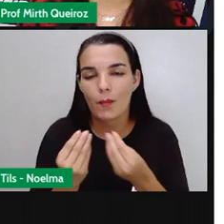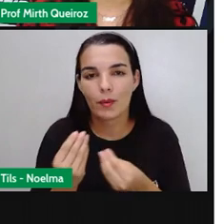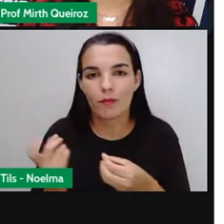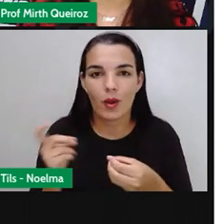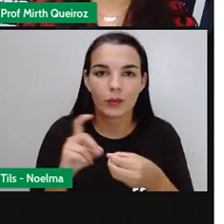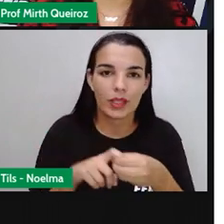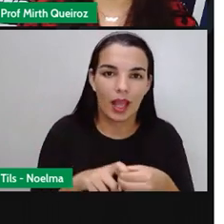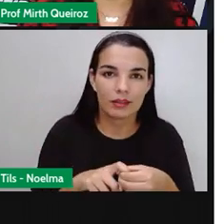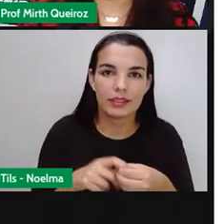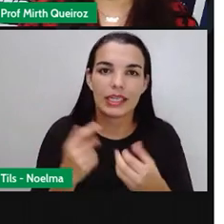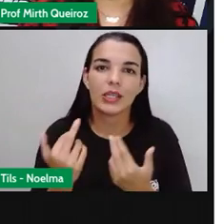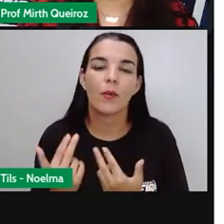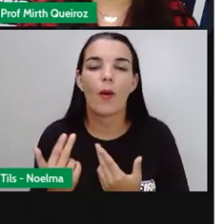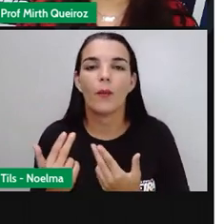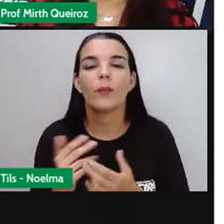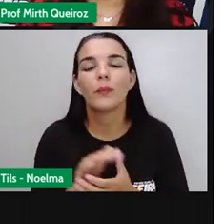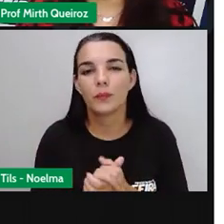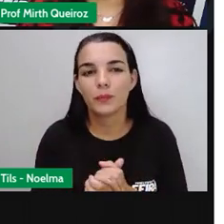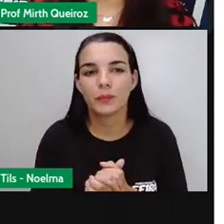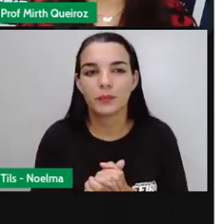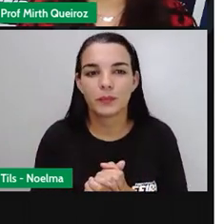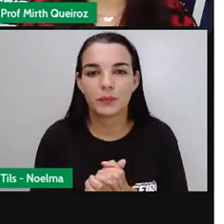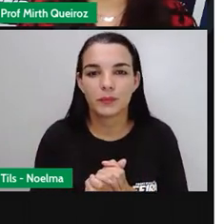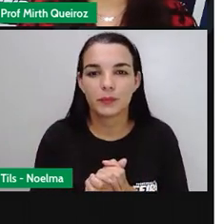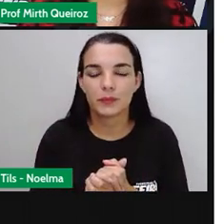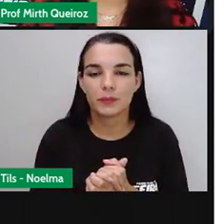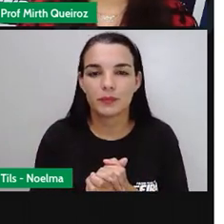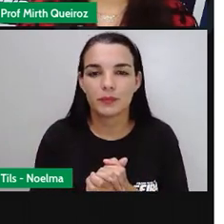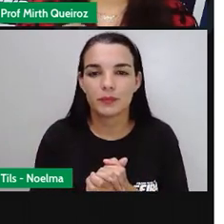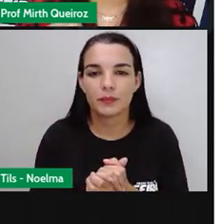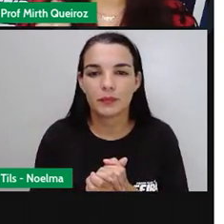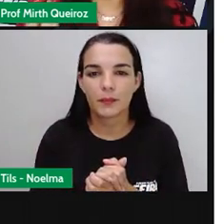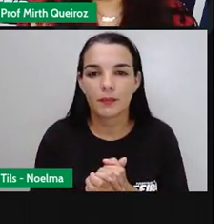ela está em uma, vamos dizer assim,